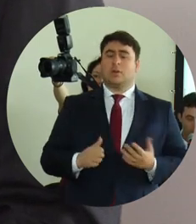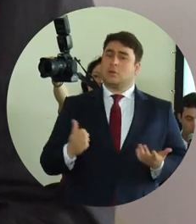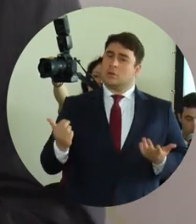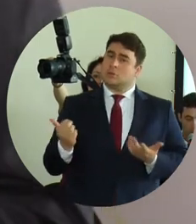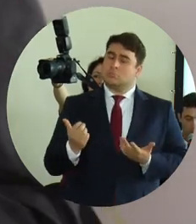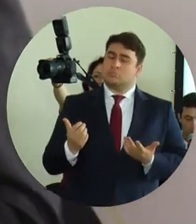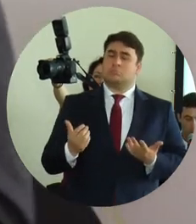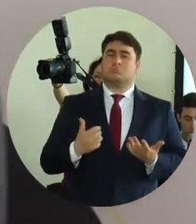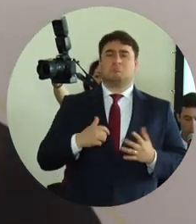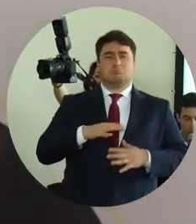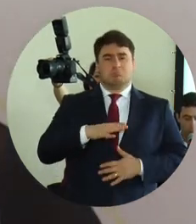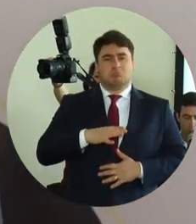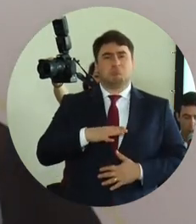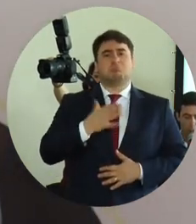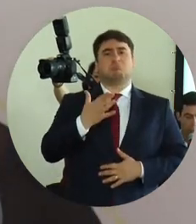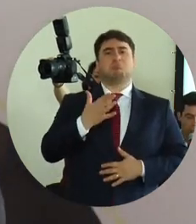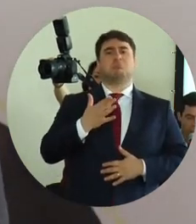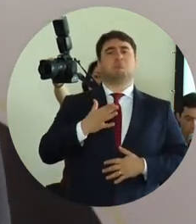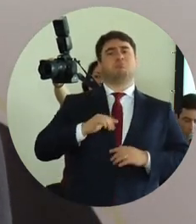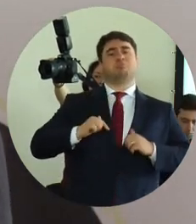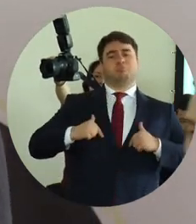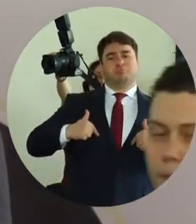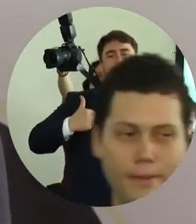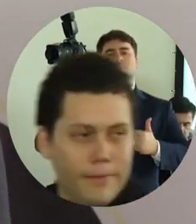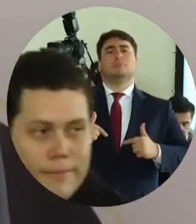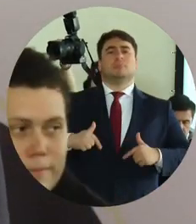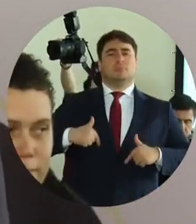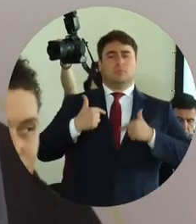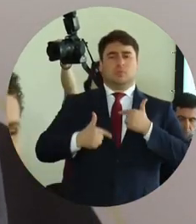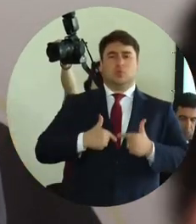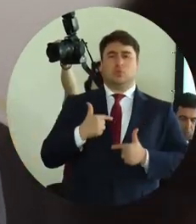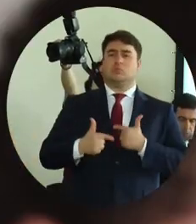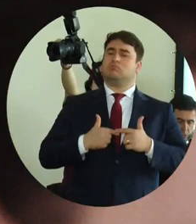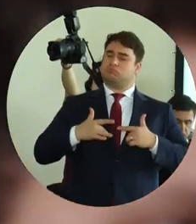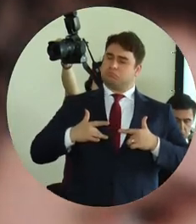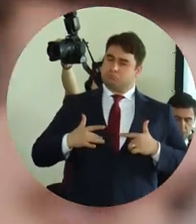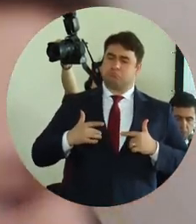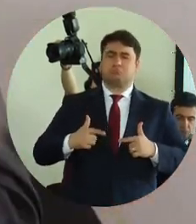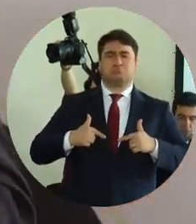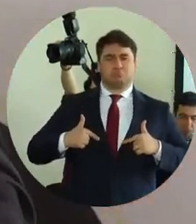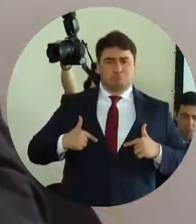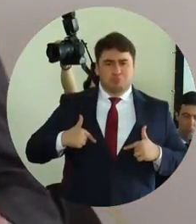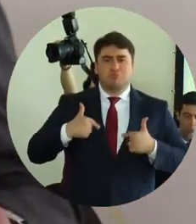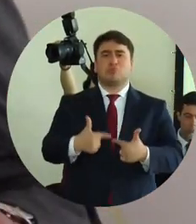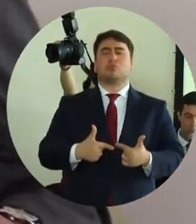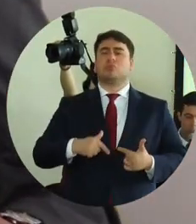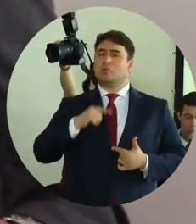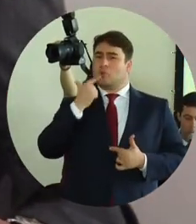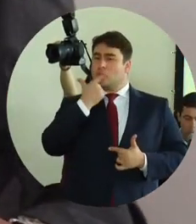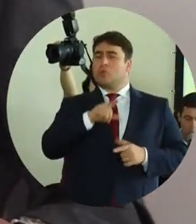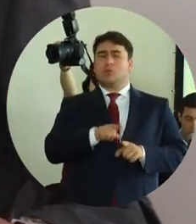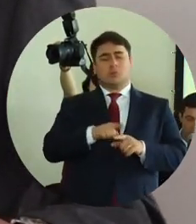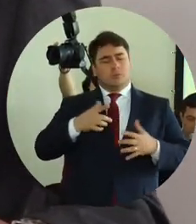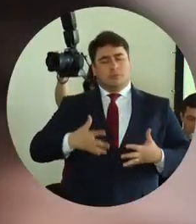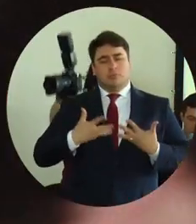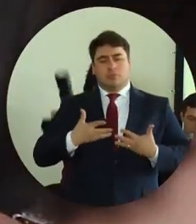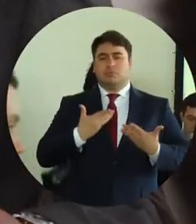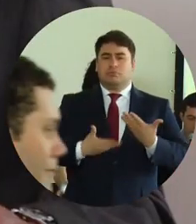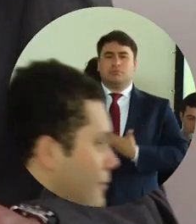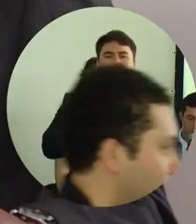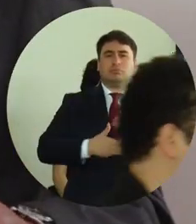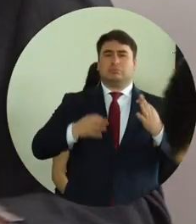pela sua coragem e pelo seu trabalho, desbravador também, e que também nos estimula.